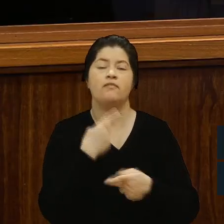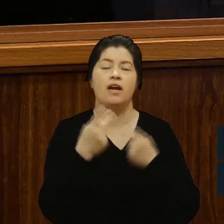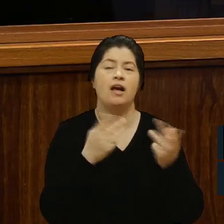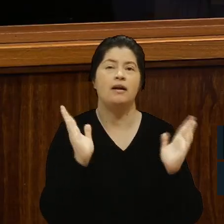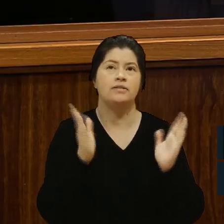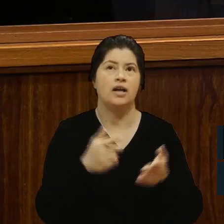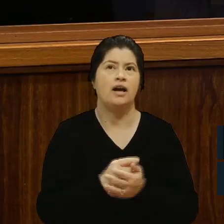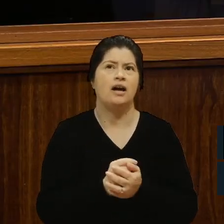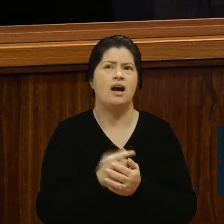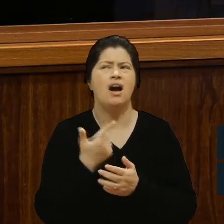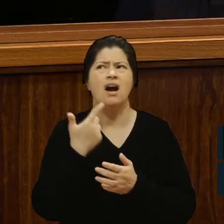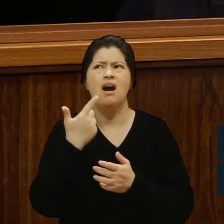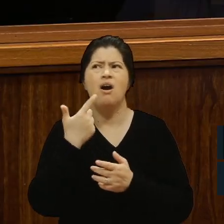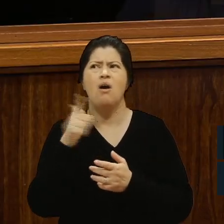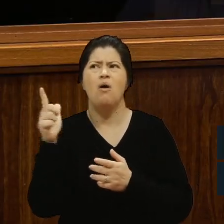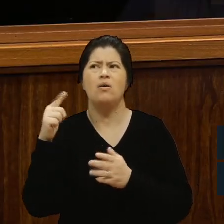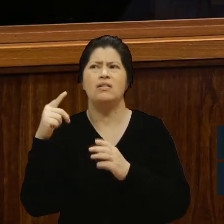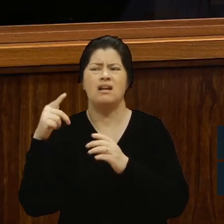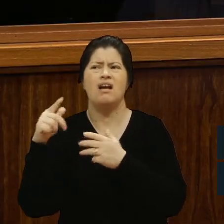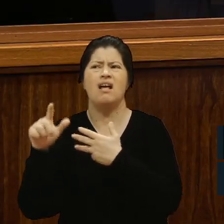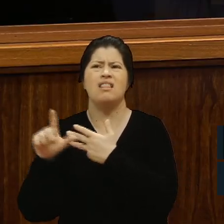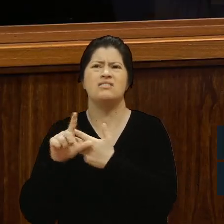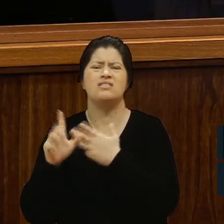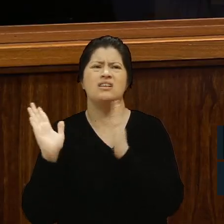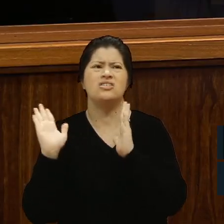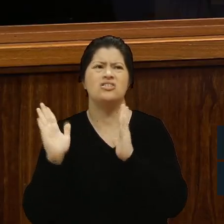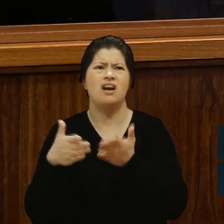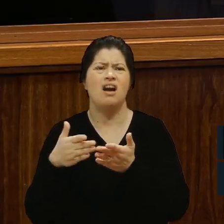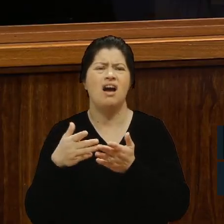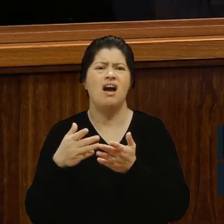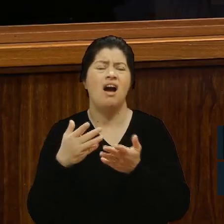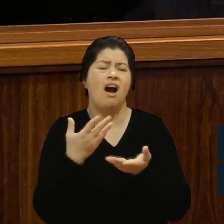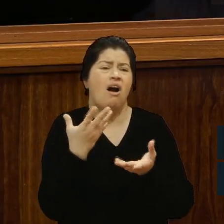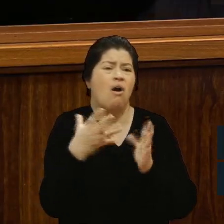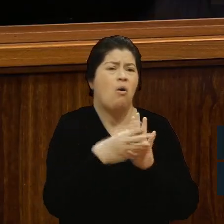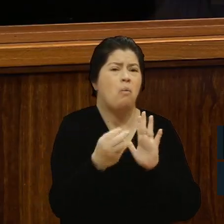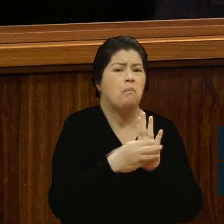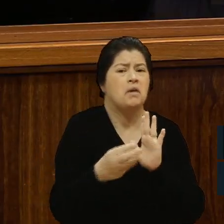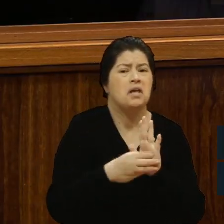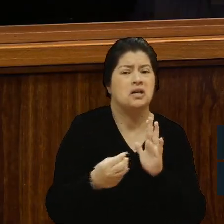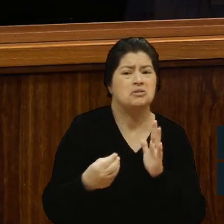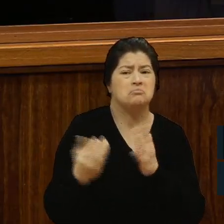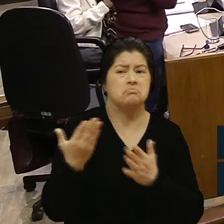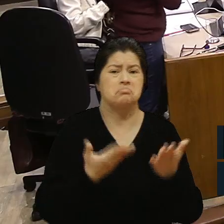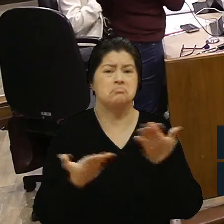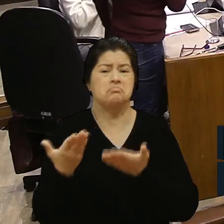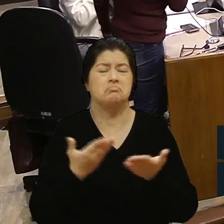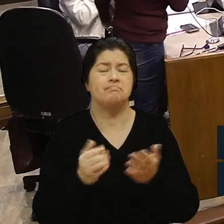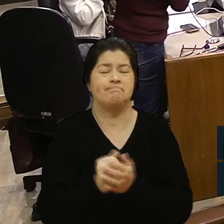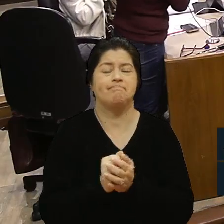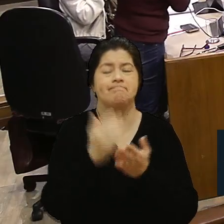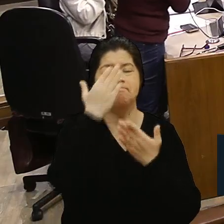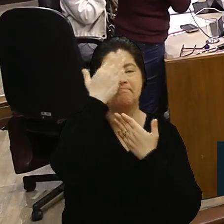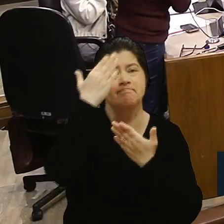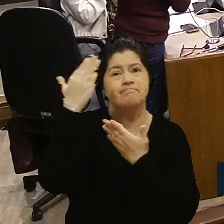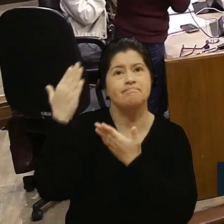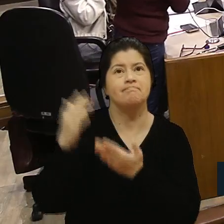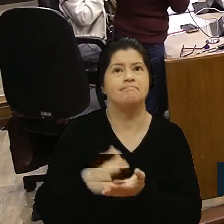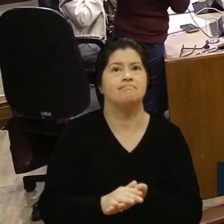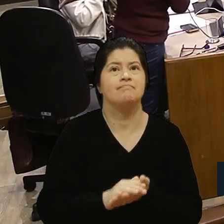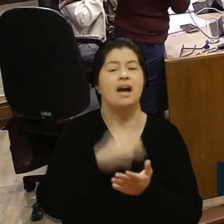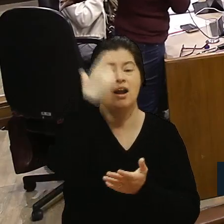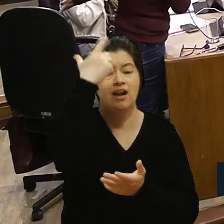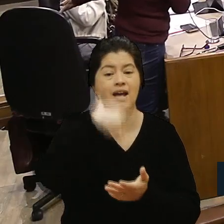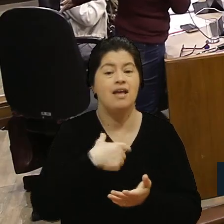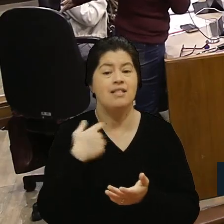que fazia isso na outra legislatura. Agora tem uns que estão repetindo. Vamos ver o que vai dar. Obrigado, vereadora Rose. Agora vou eu perguntar